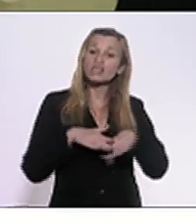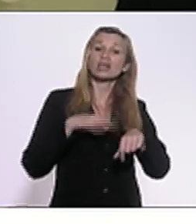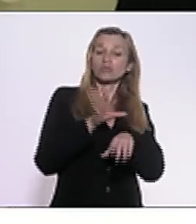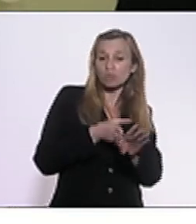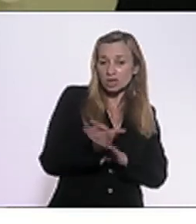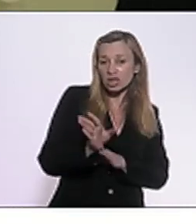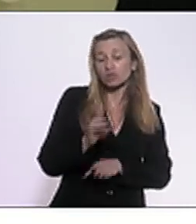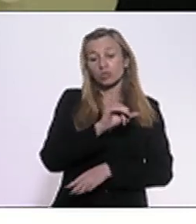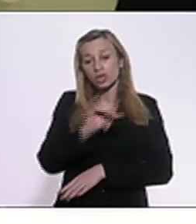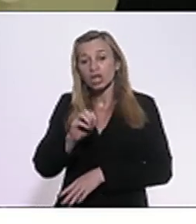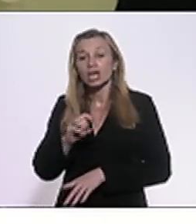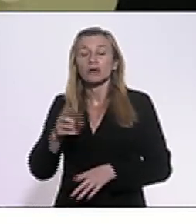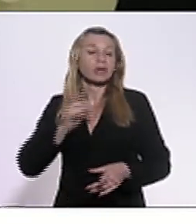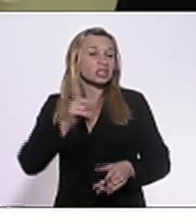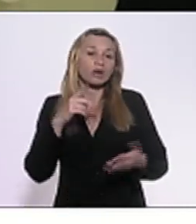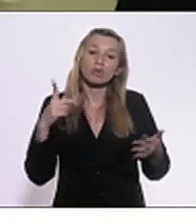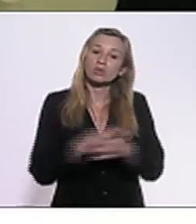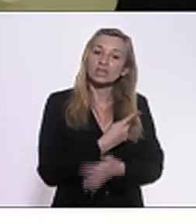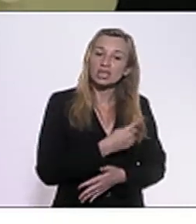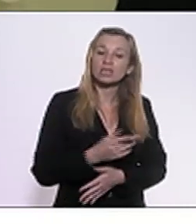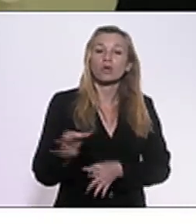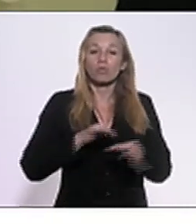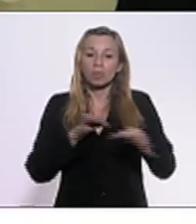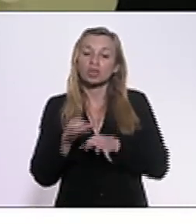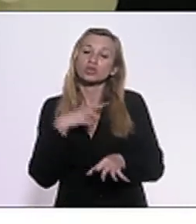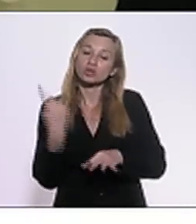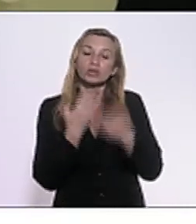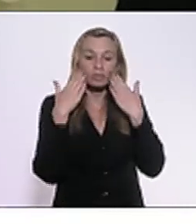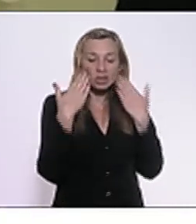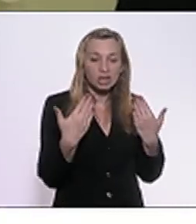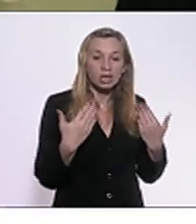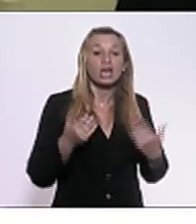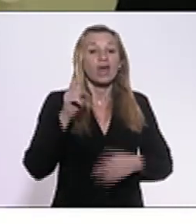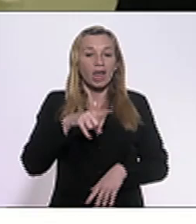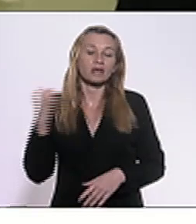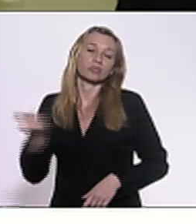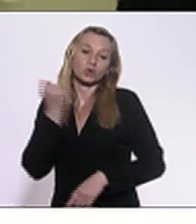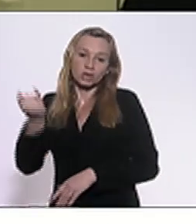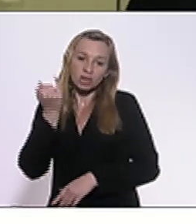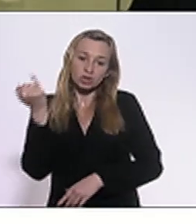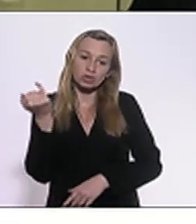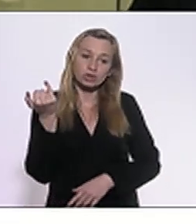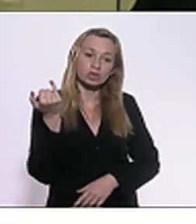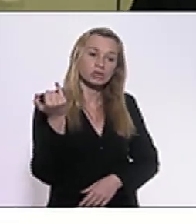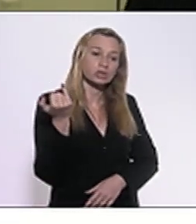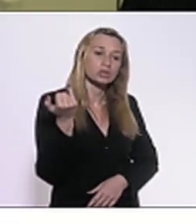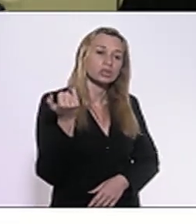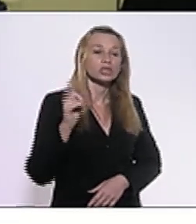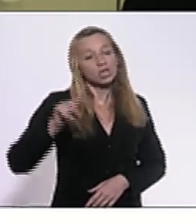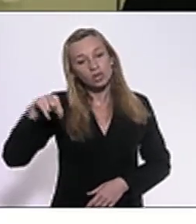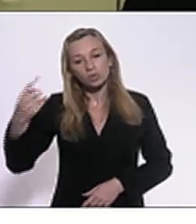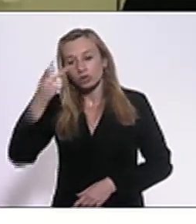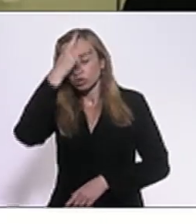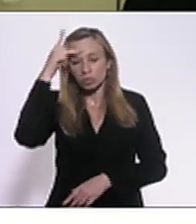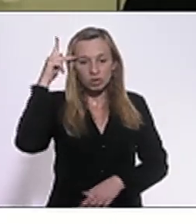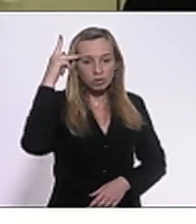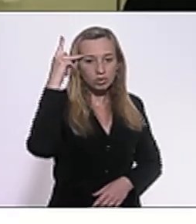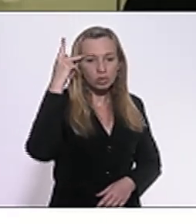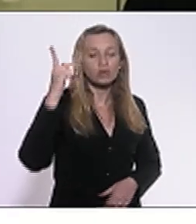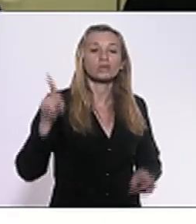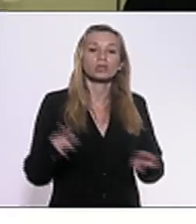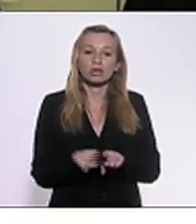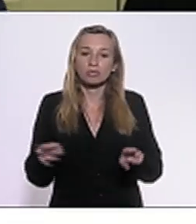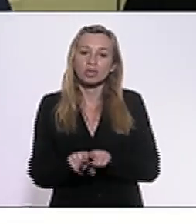sobre isso, até para que isso não aconteça com o plano que nós apresentamos. É importante que as outras pessoas, inclusive